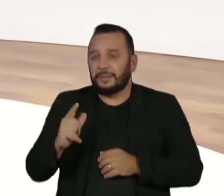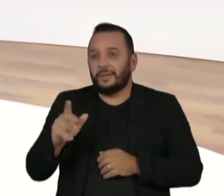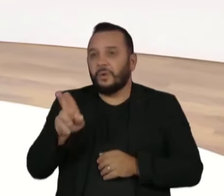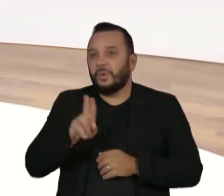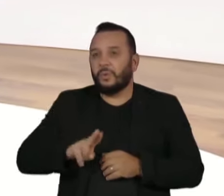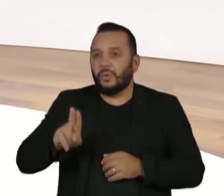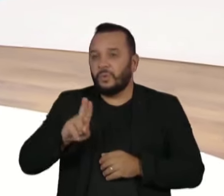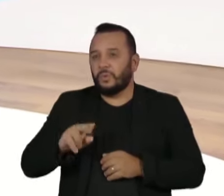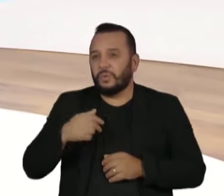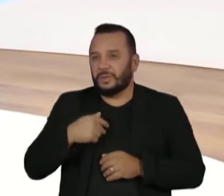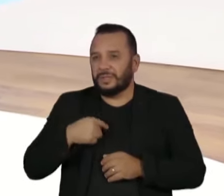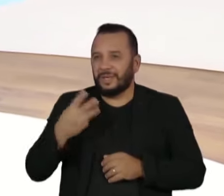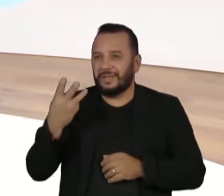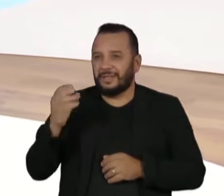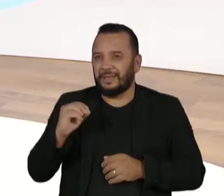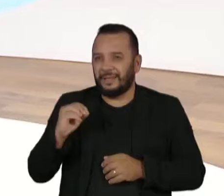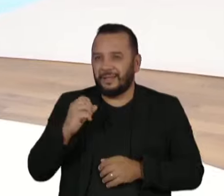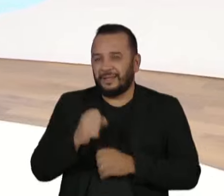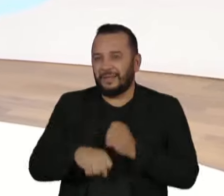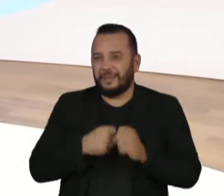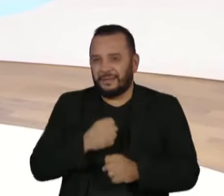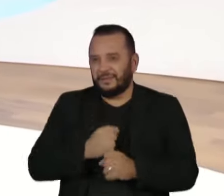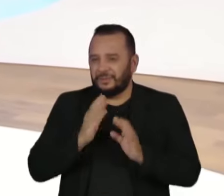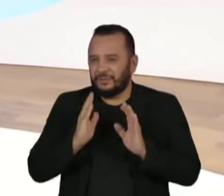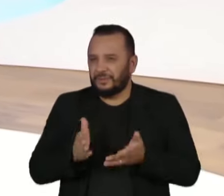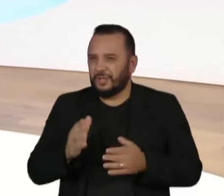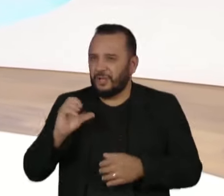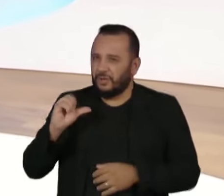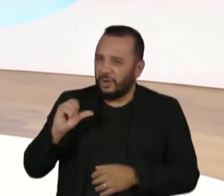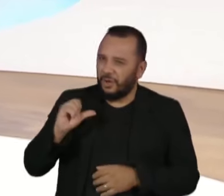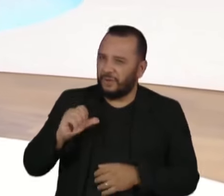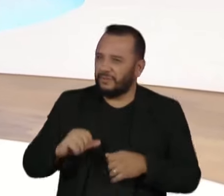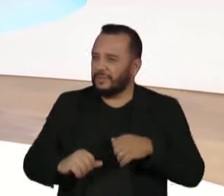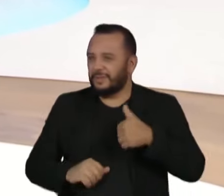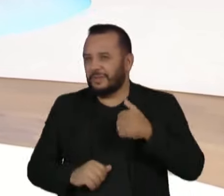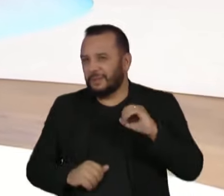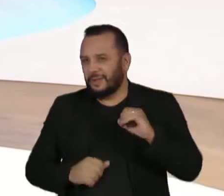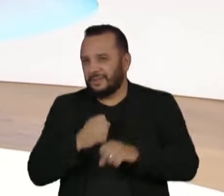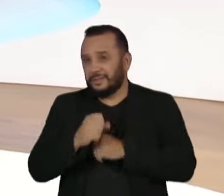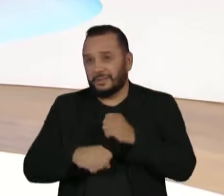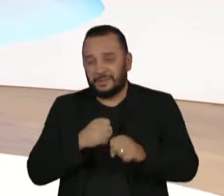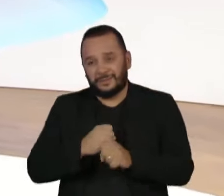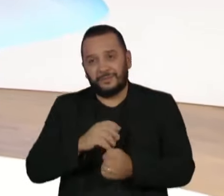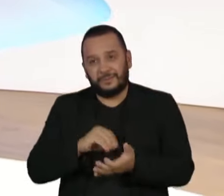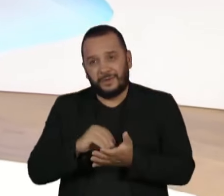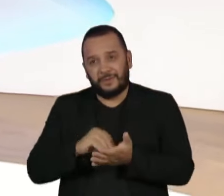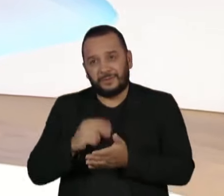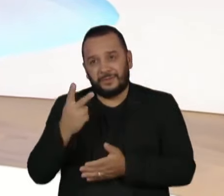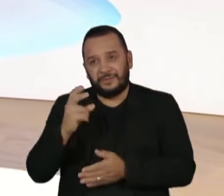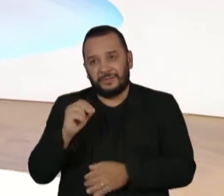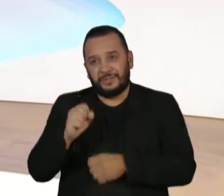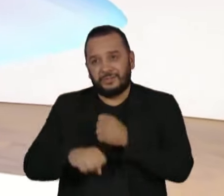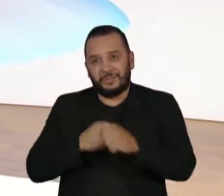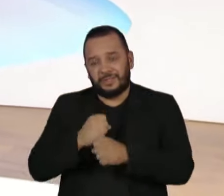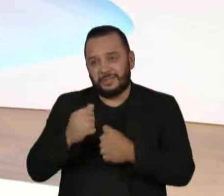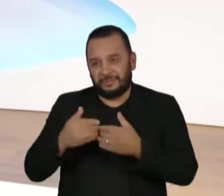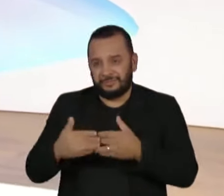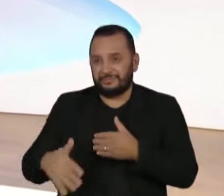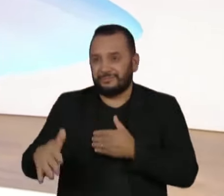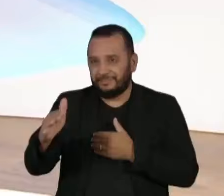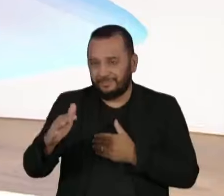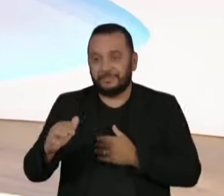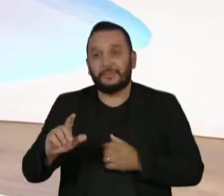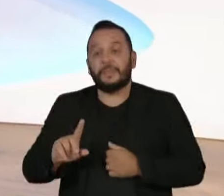anos, já passaram 9 ou 10 anos, ainda tem mais de 20 anos pela frente, não é? E que só depois